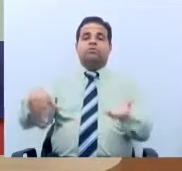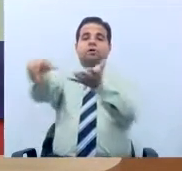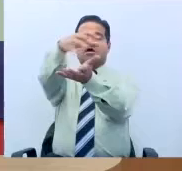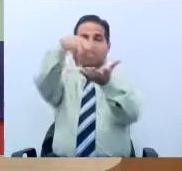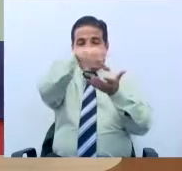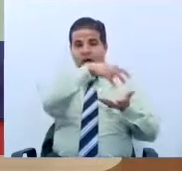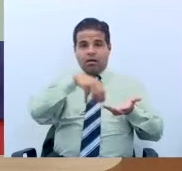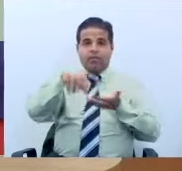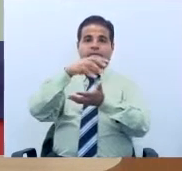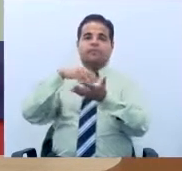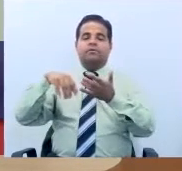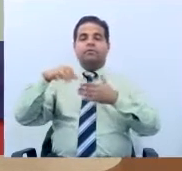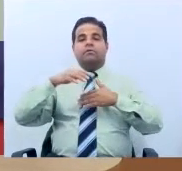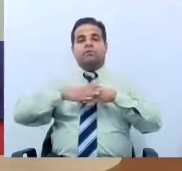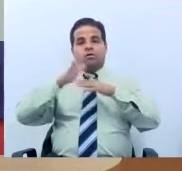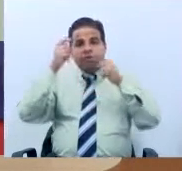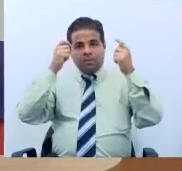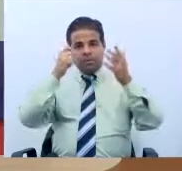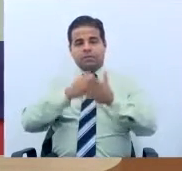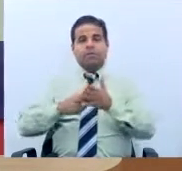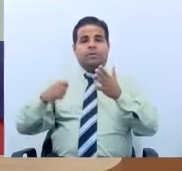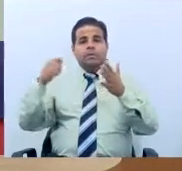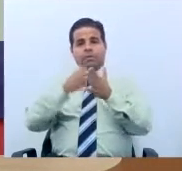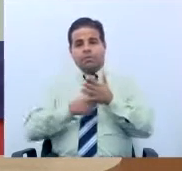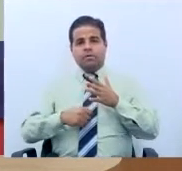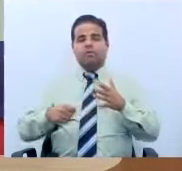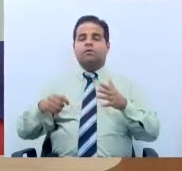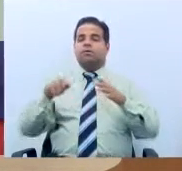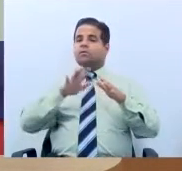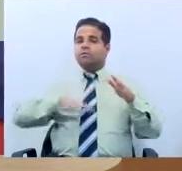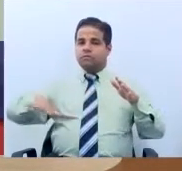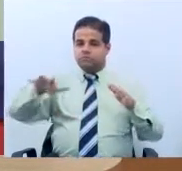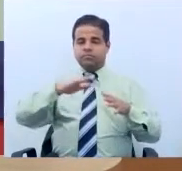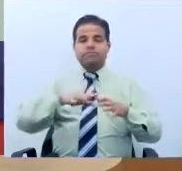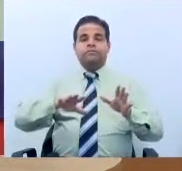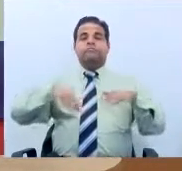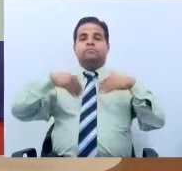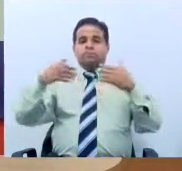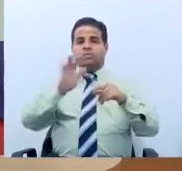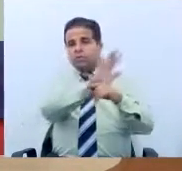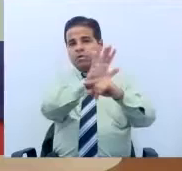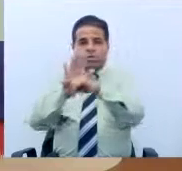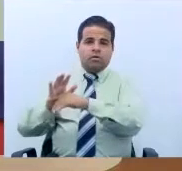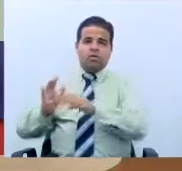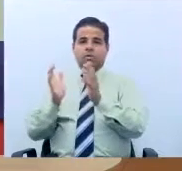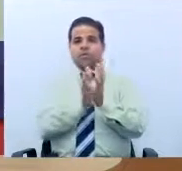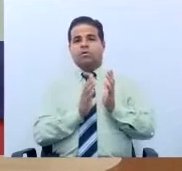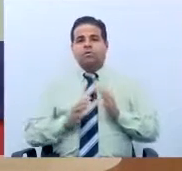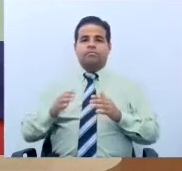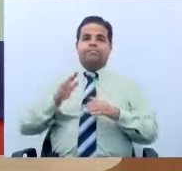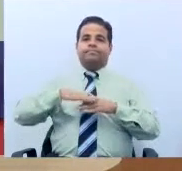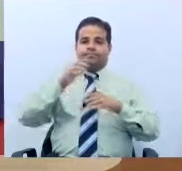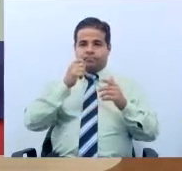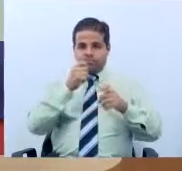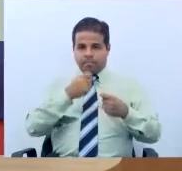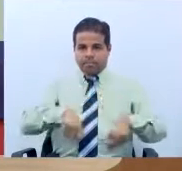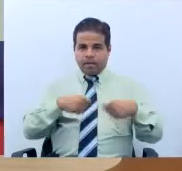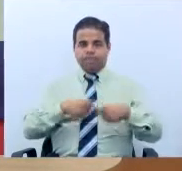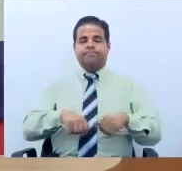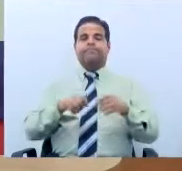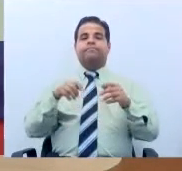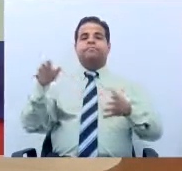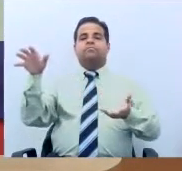setores mais combativos das causas daqueles que mais precisam, nos movimentos sociais, no movimento